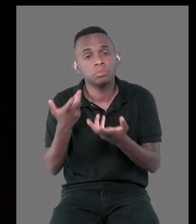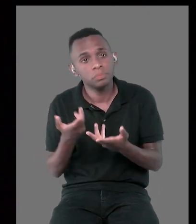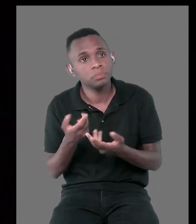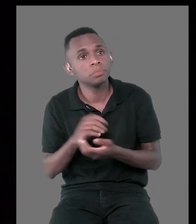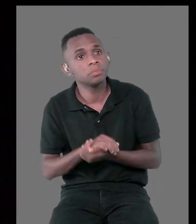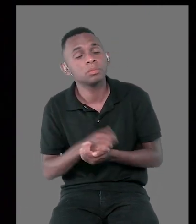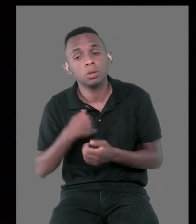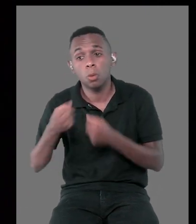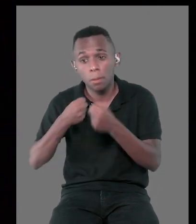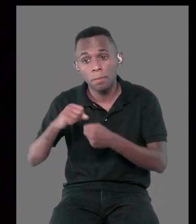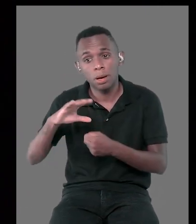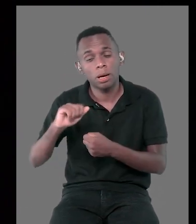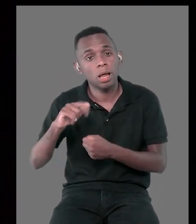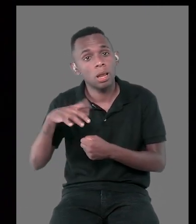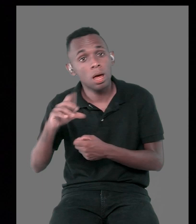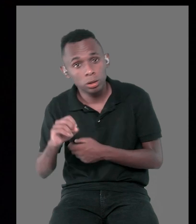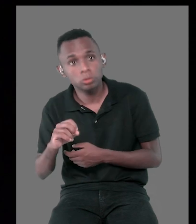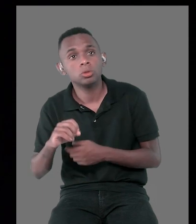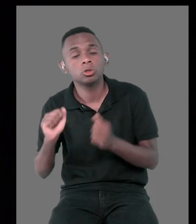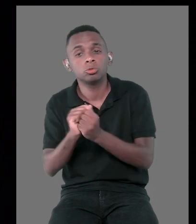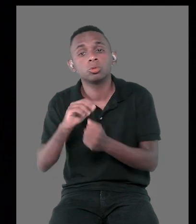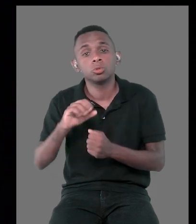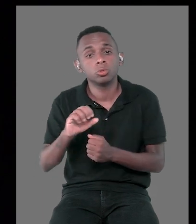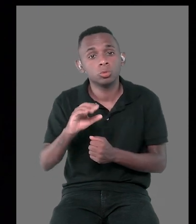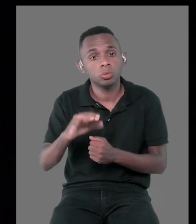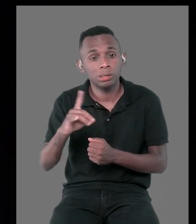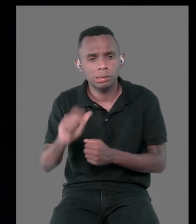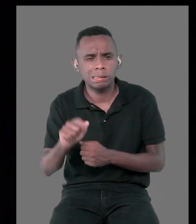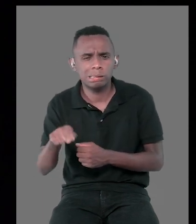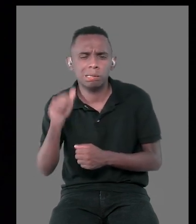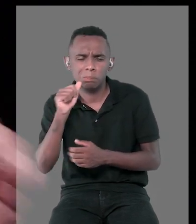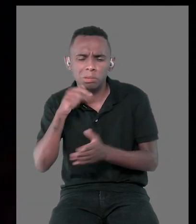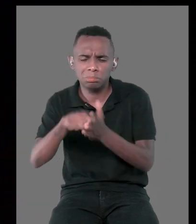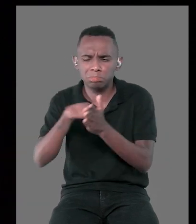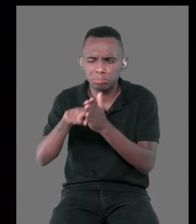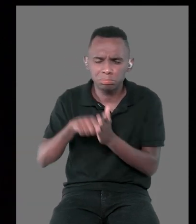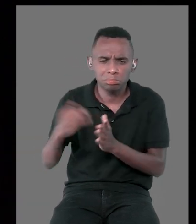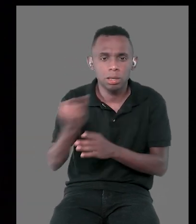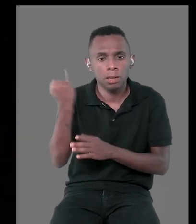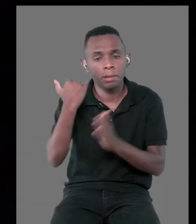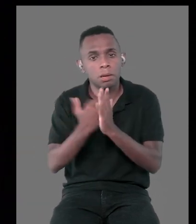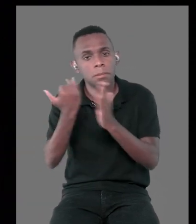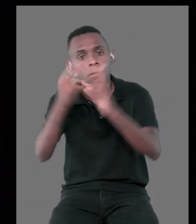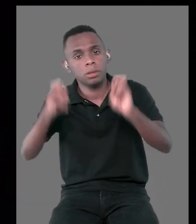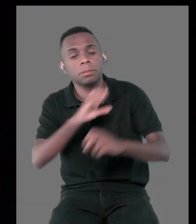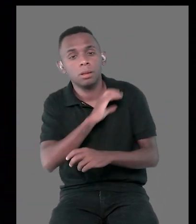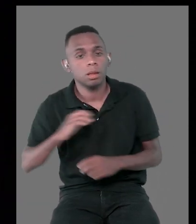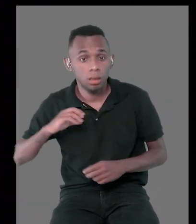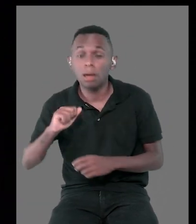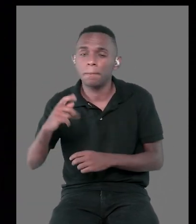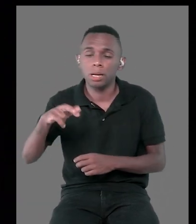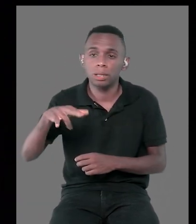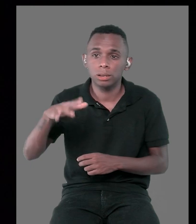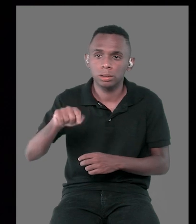Eu entrevistei o Calado, junto com a Cida Aparecida, uma grande pesquisadora pioneira da Clarice, Aparecida